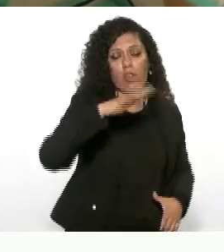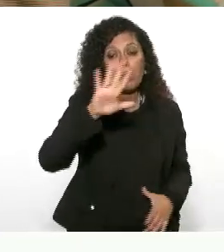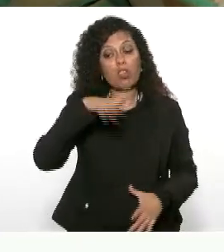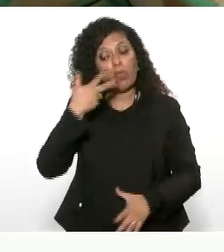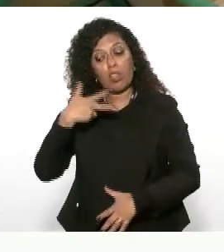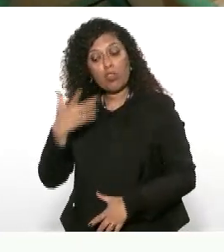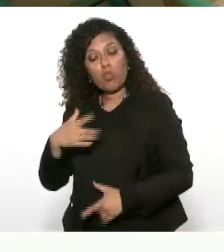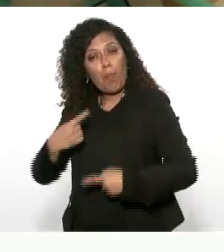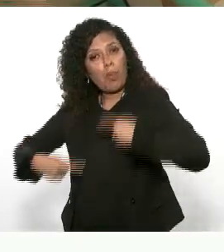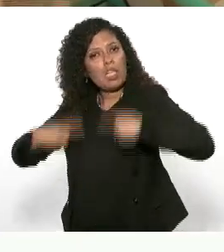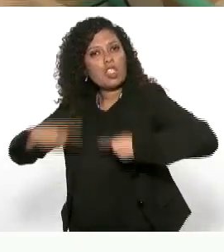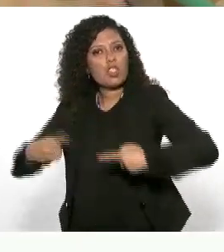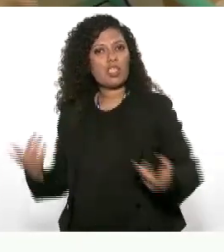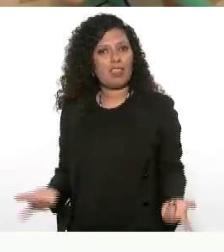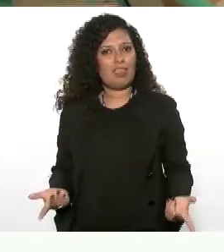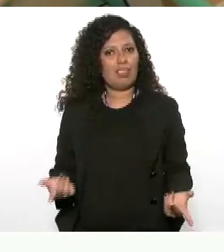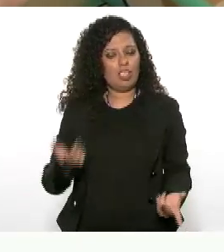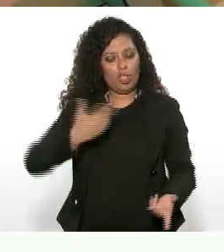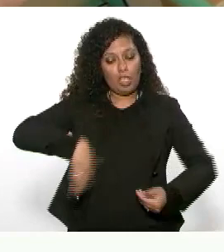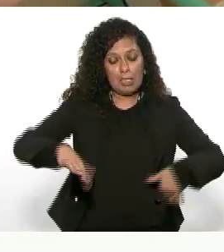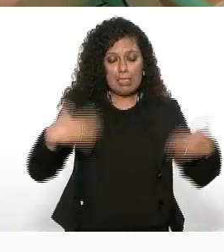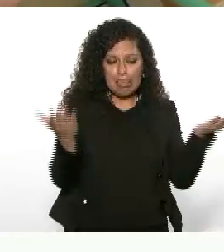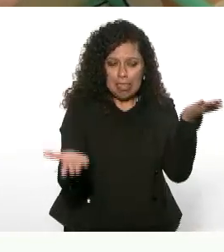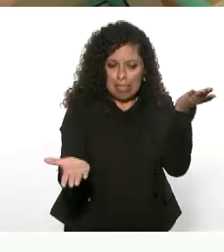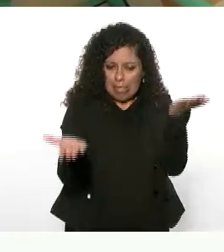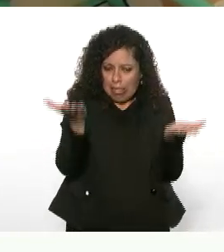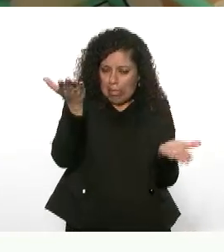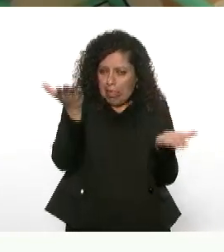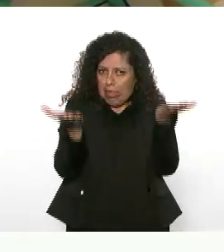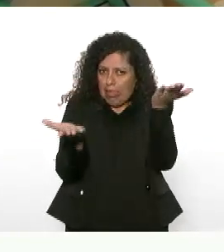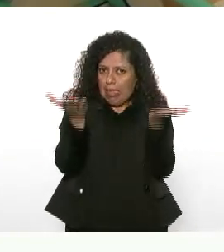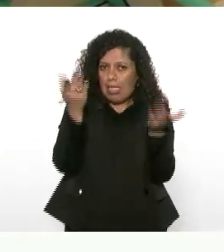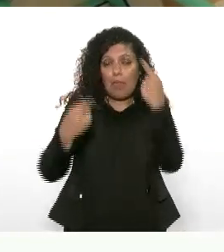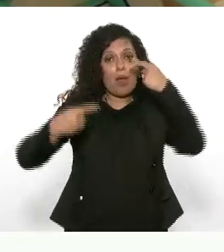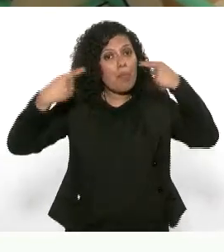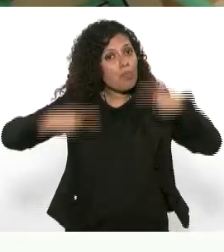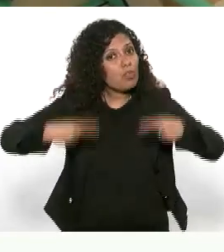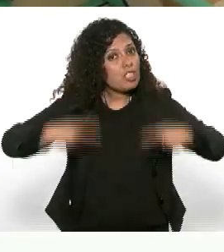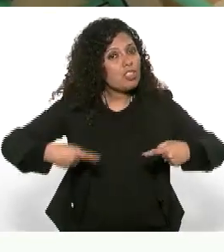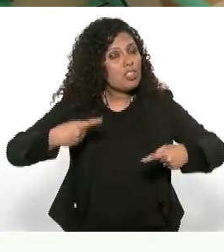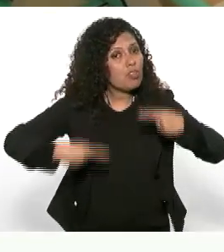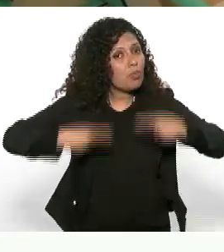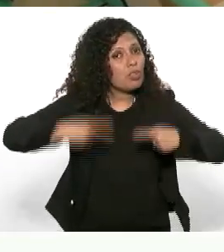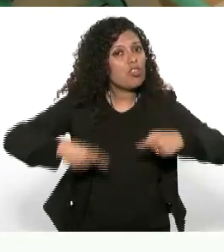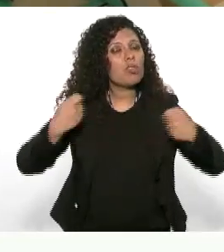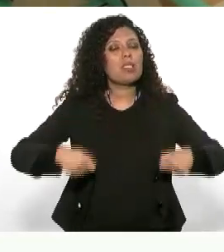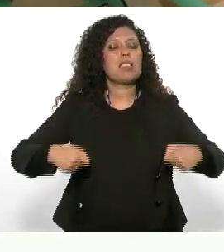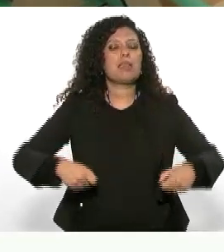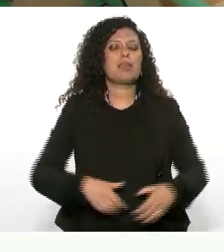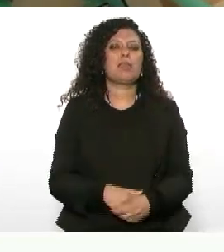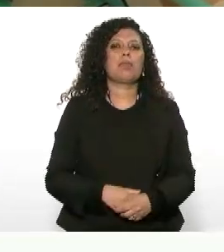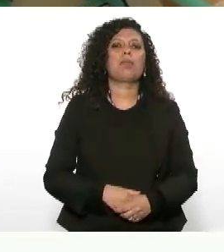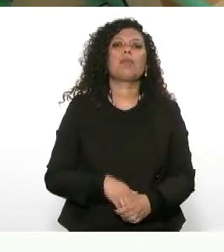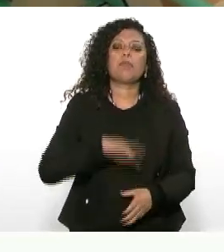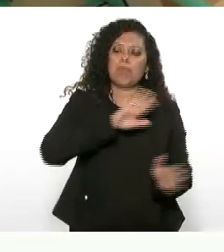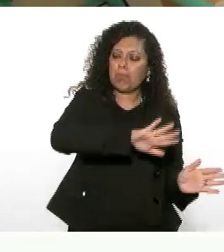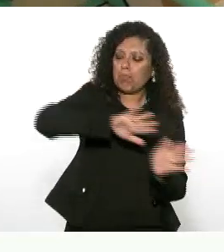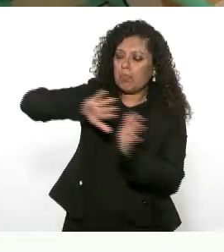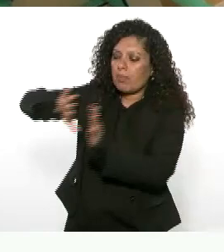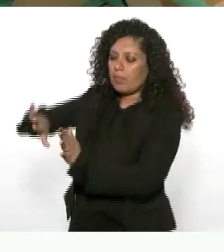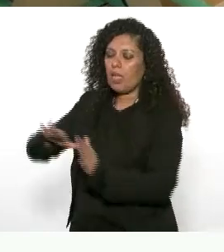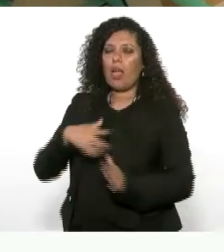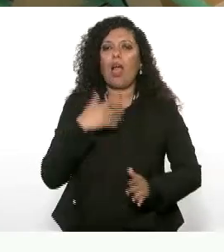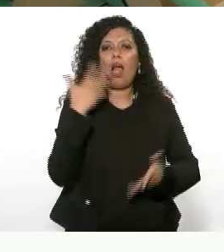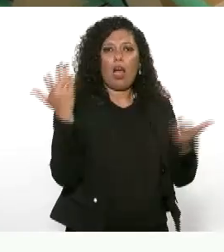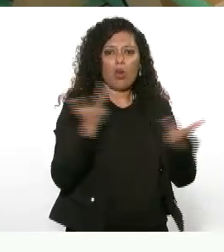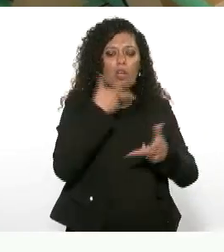A gente tem que equilibrar essa política, né? Ela está muito centrada no confronto. Bom, passando aqui para nosso projeto de